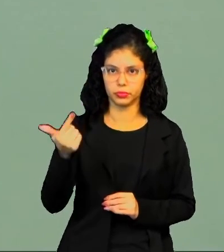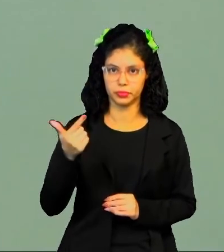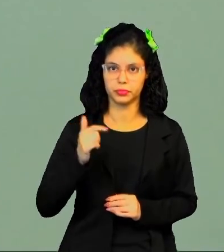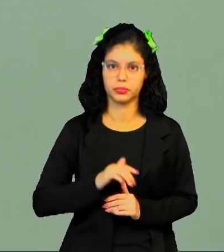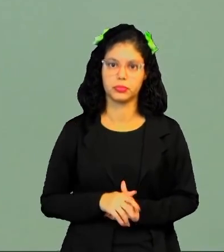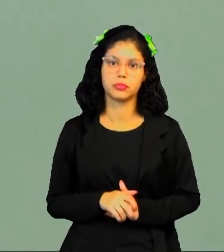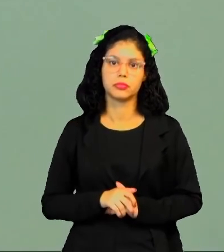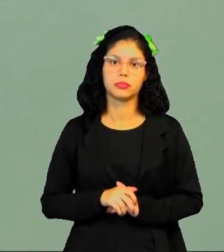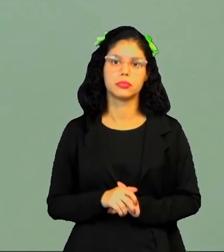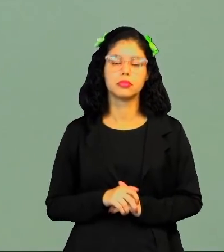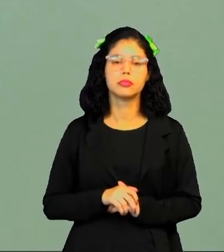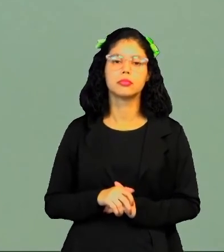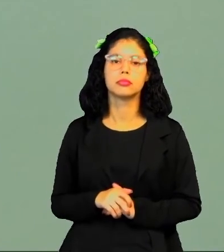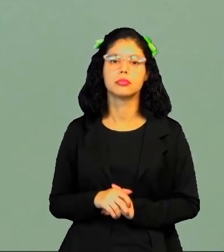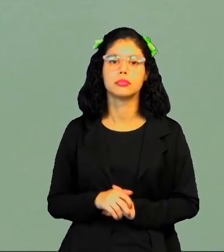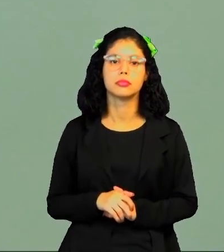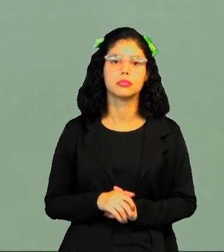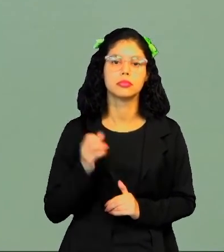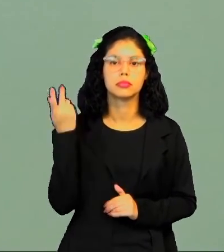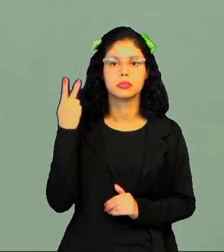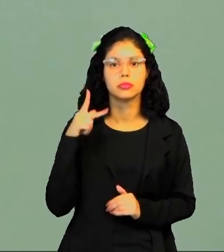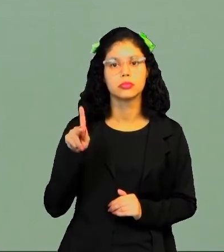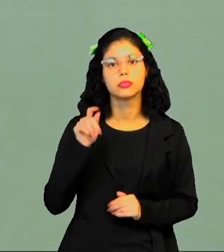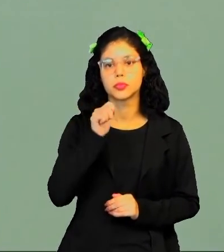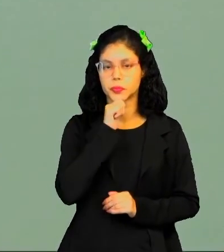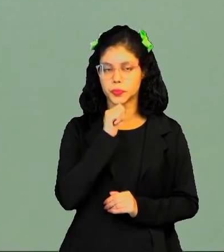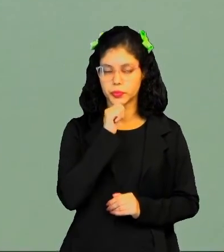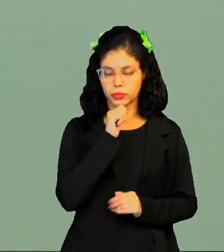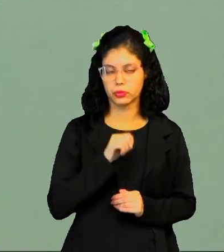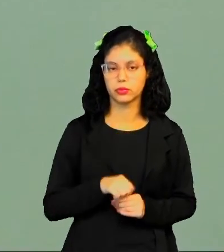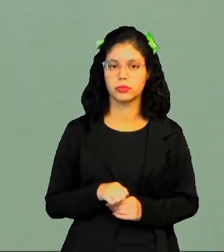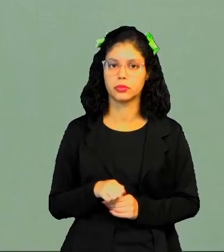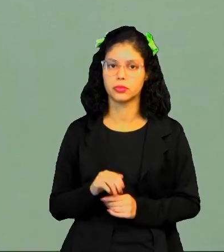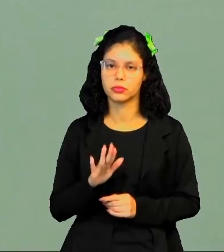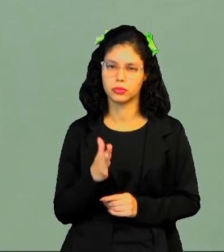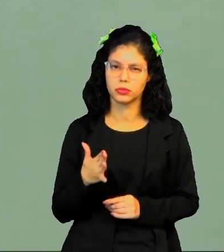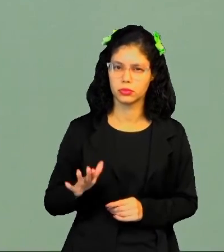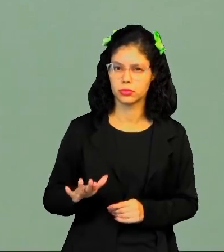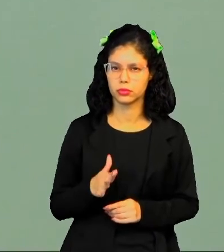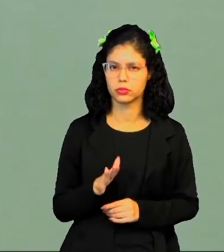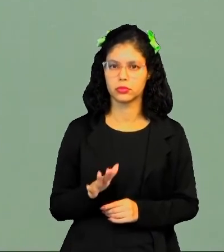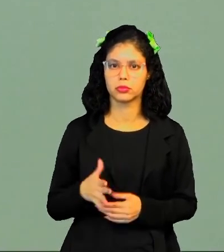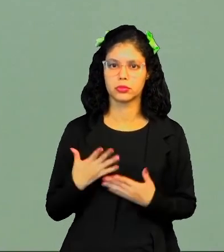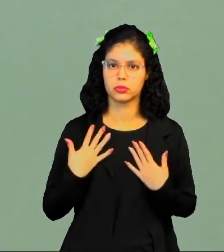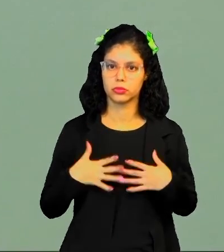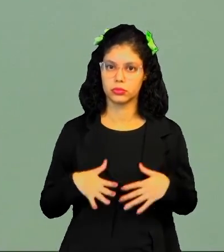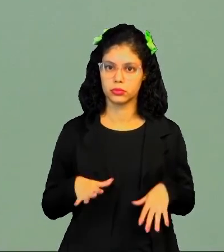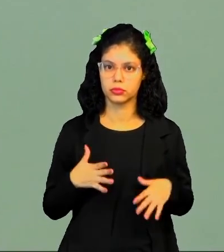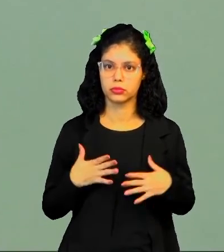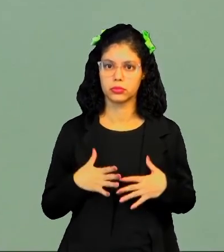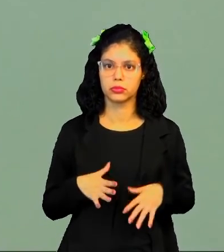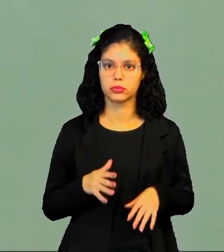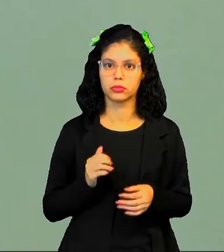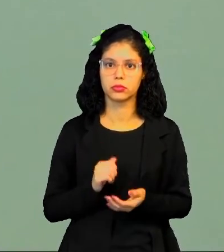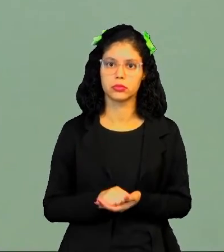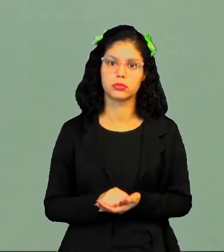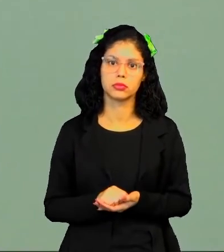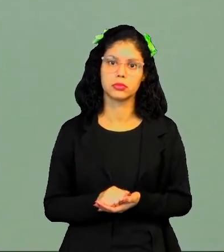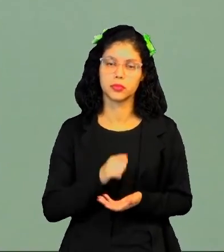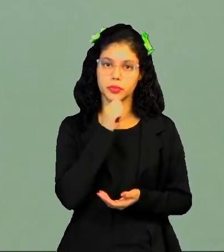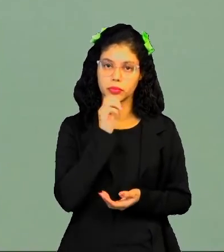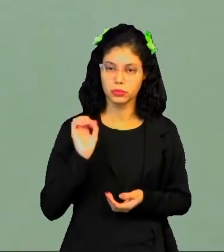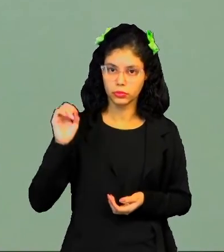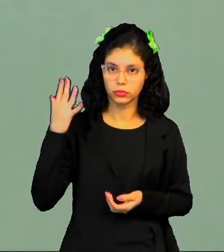né? O período de transição ocorre de forma mais ou menos tranquila. Em relação à lei